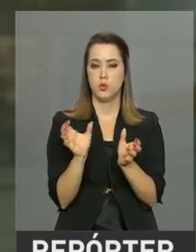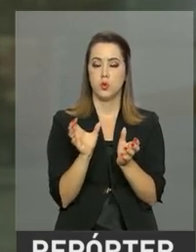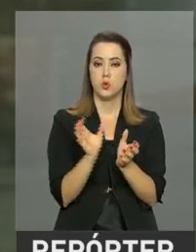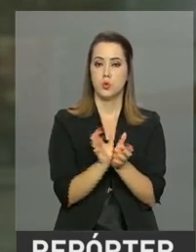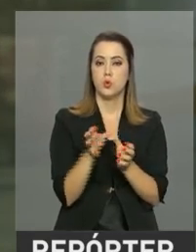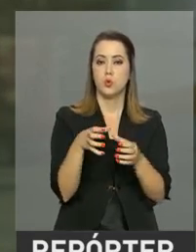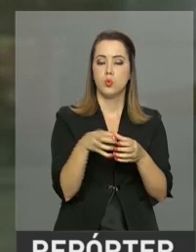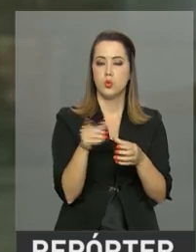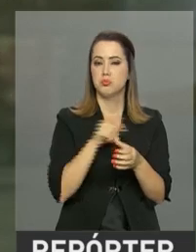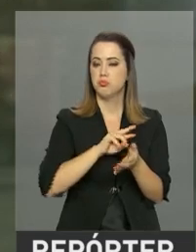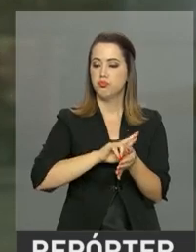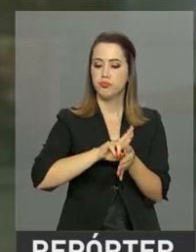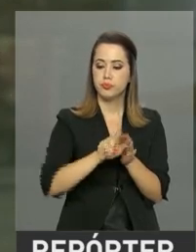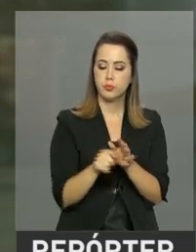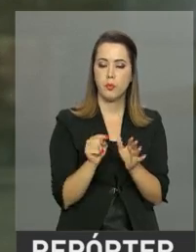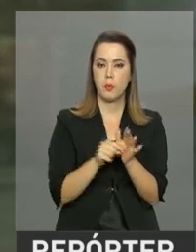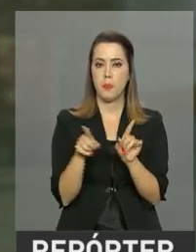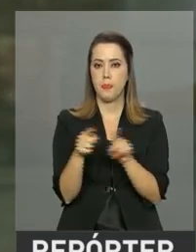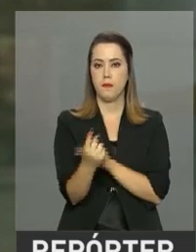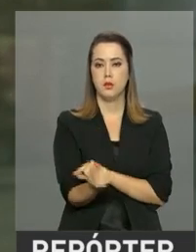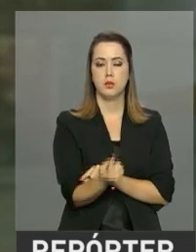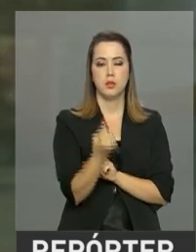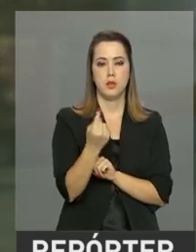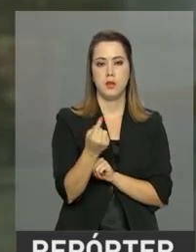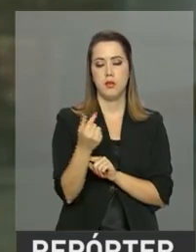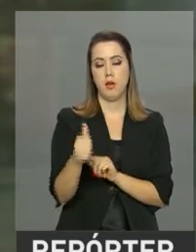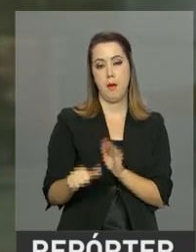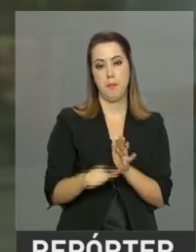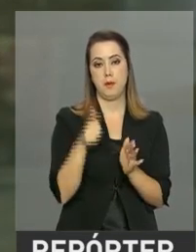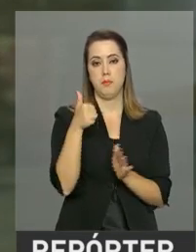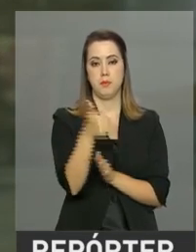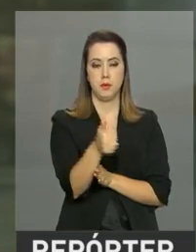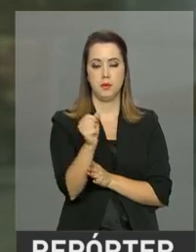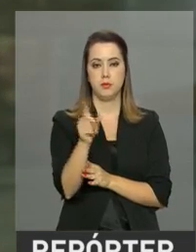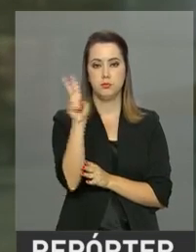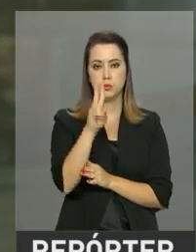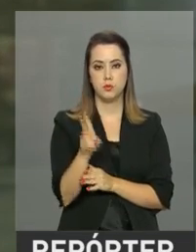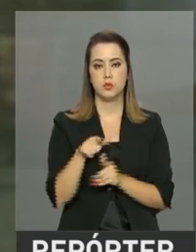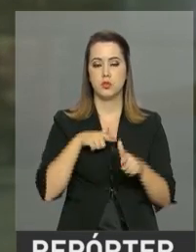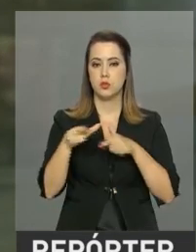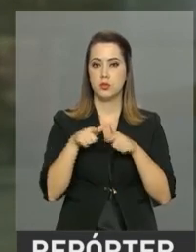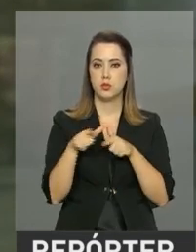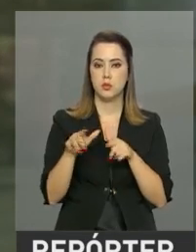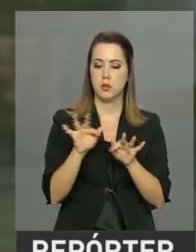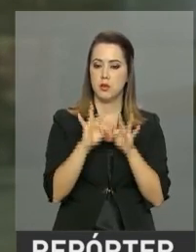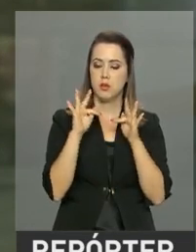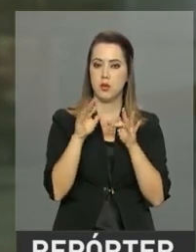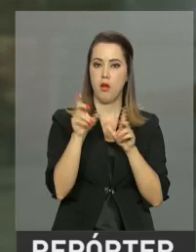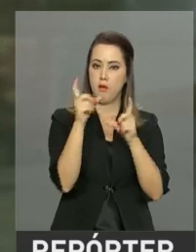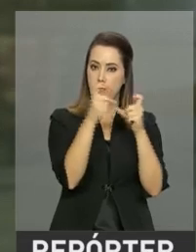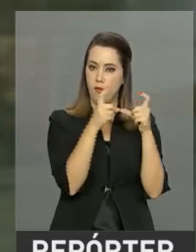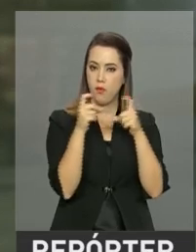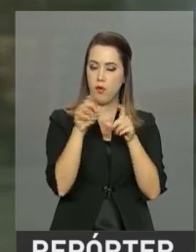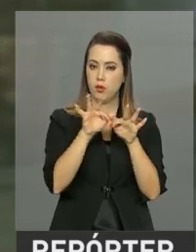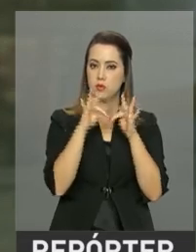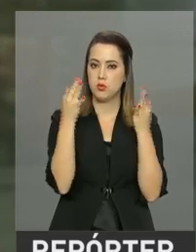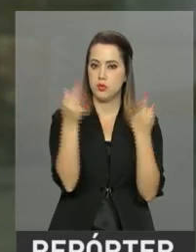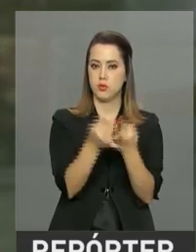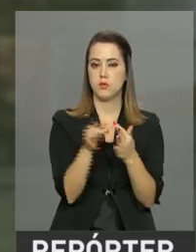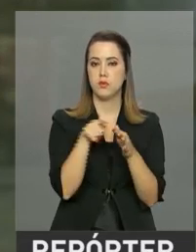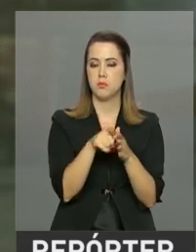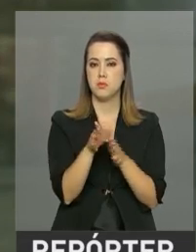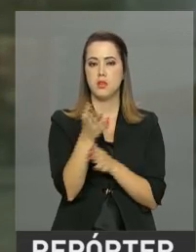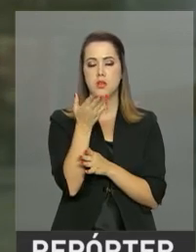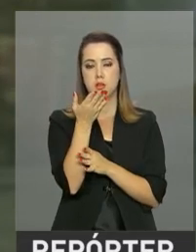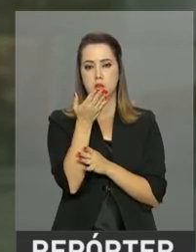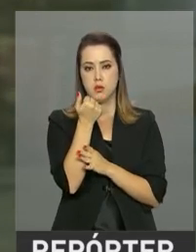eventos, como, por exemplo, a primeira sessão de trabalho, a tradicional foto de família, além de um jantar